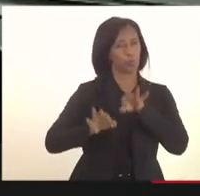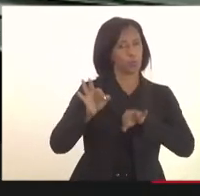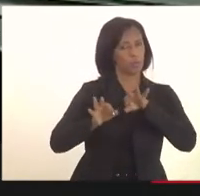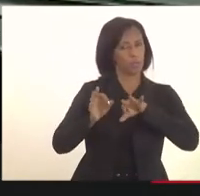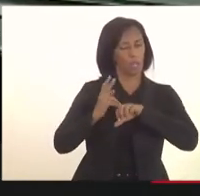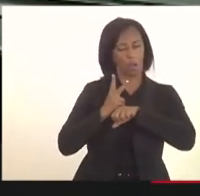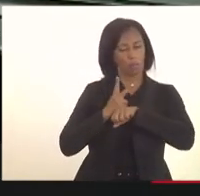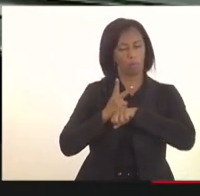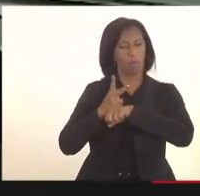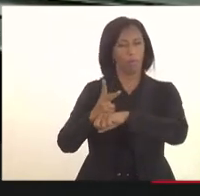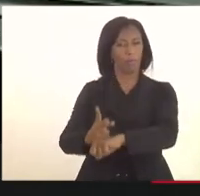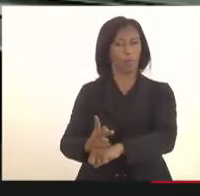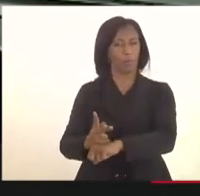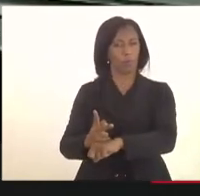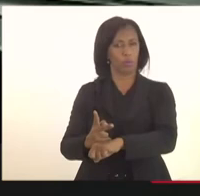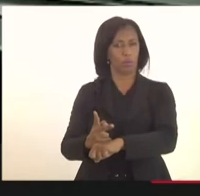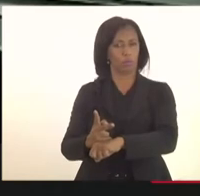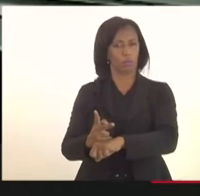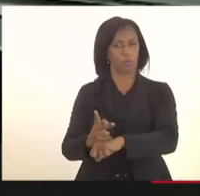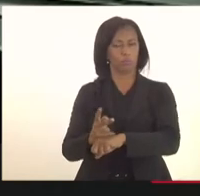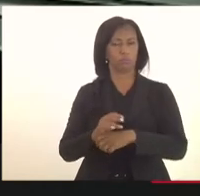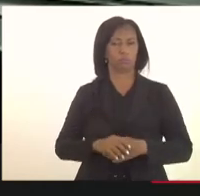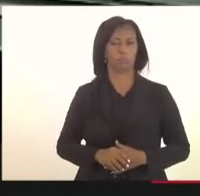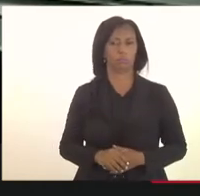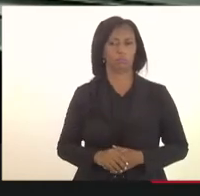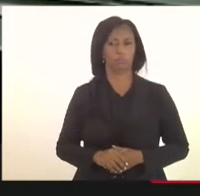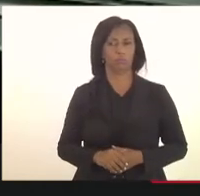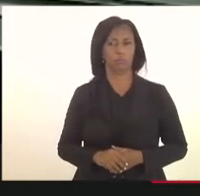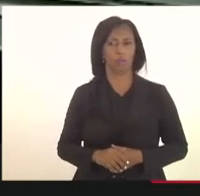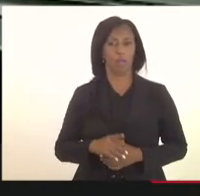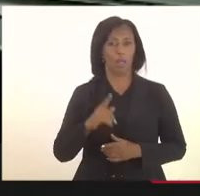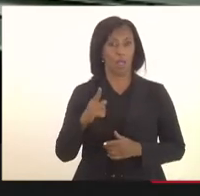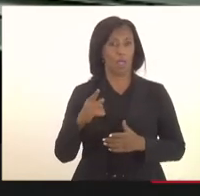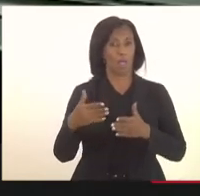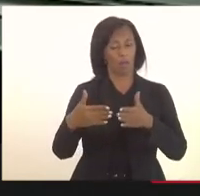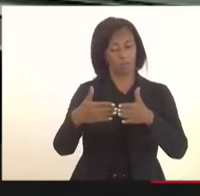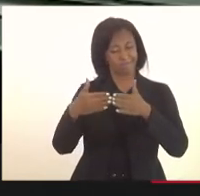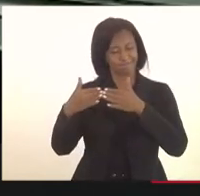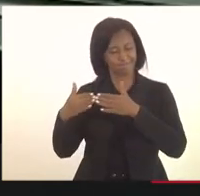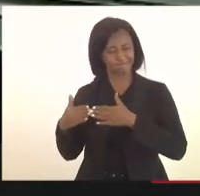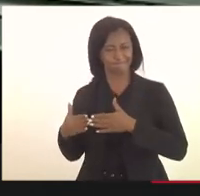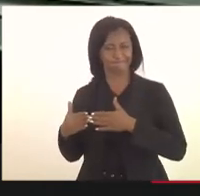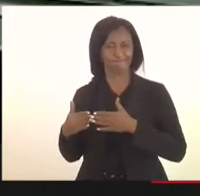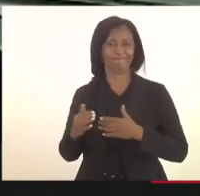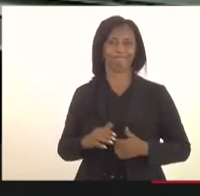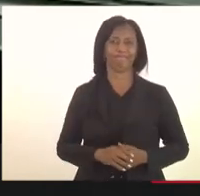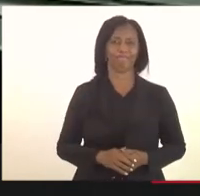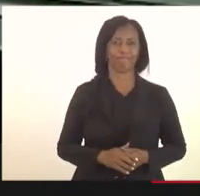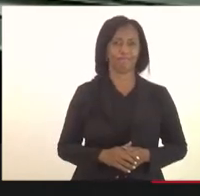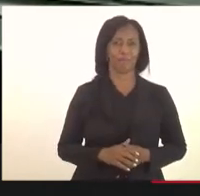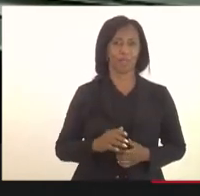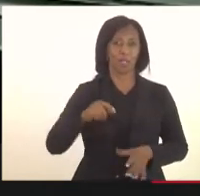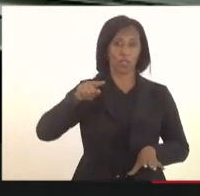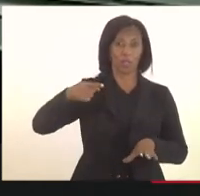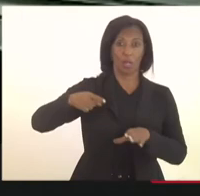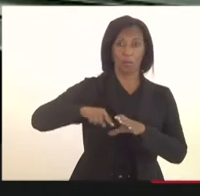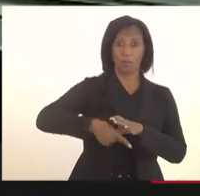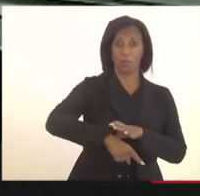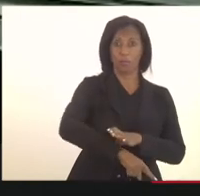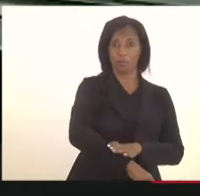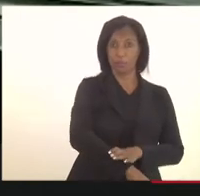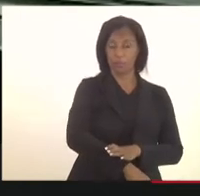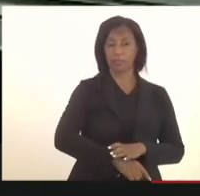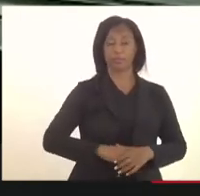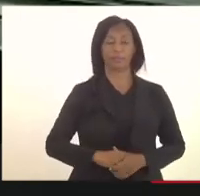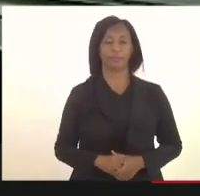busca de solução mediadora, é busca de postergação e de aprofundamento,